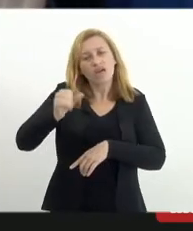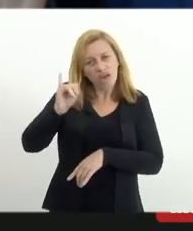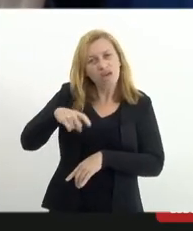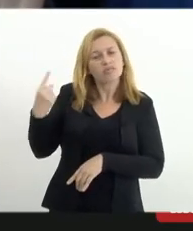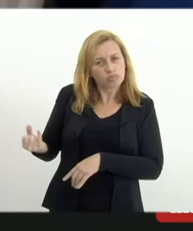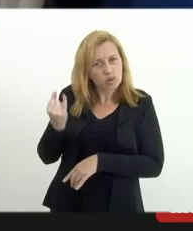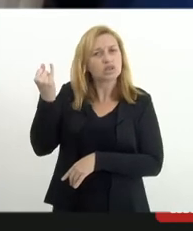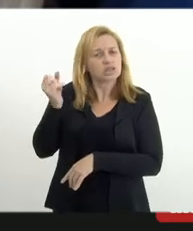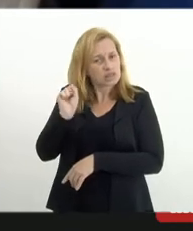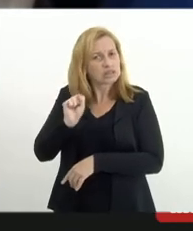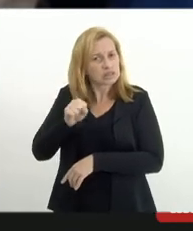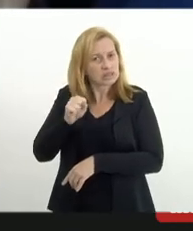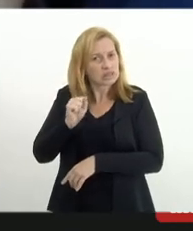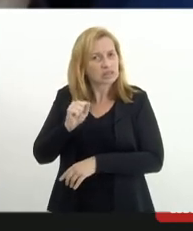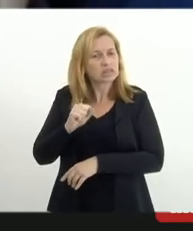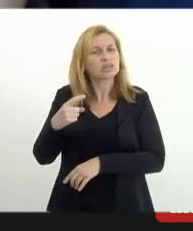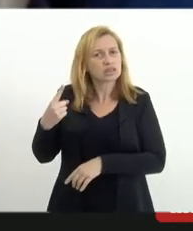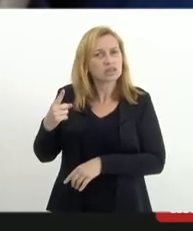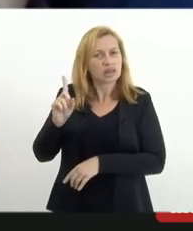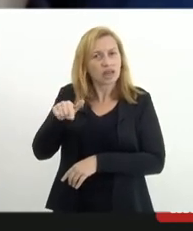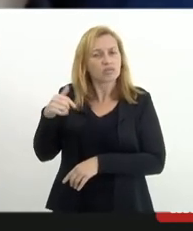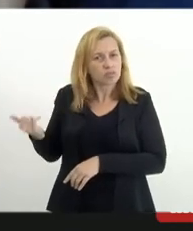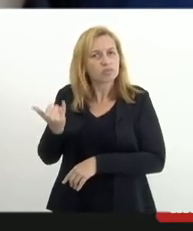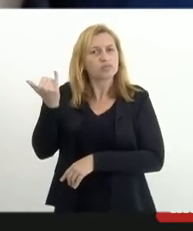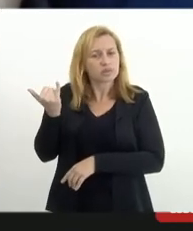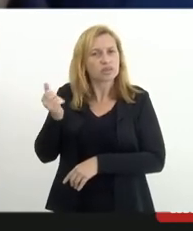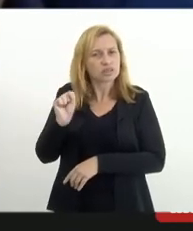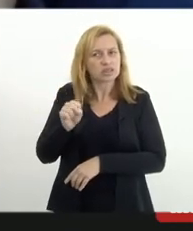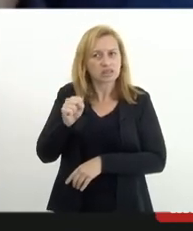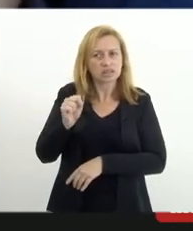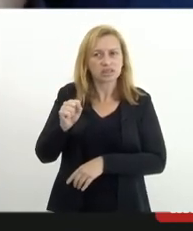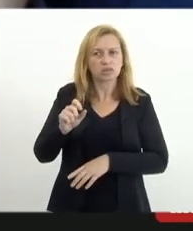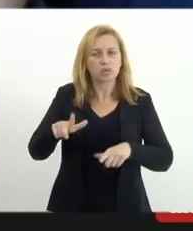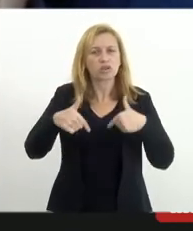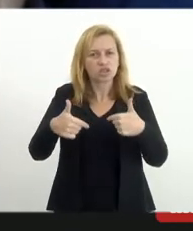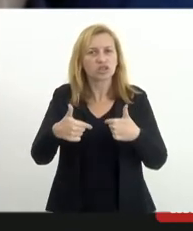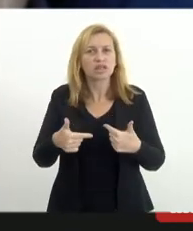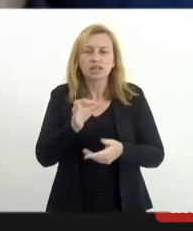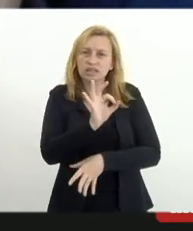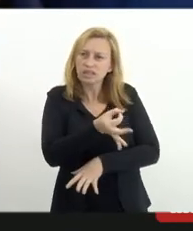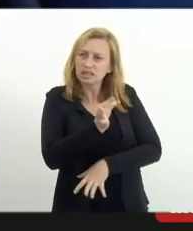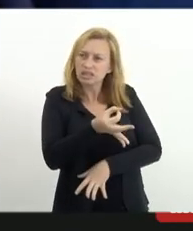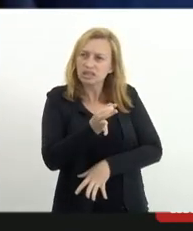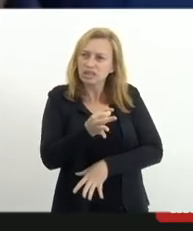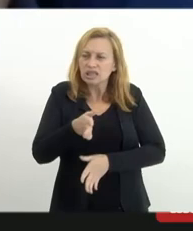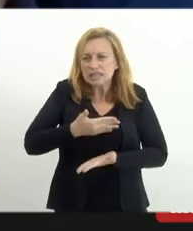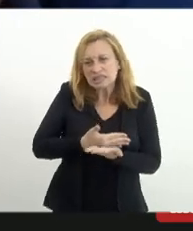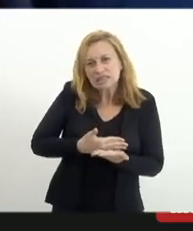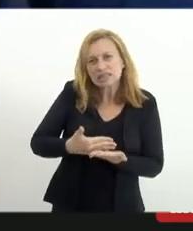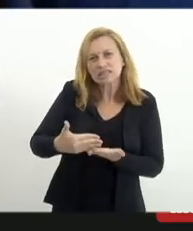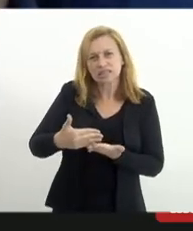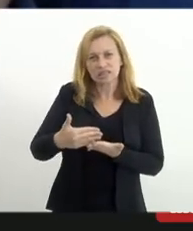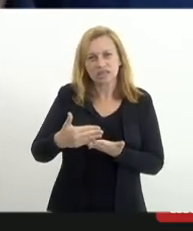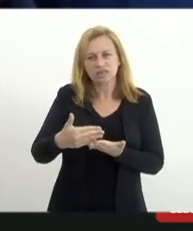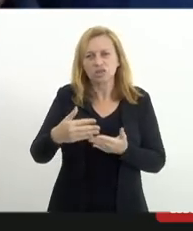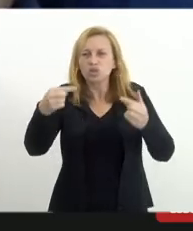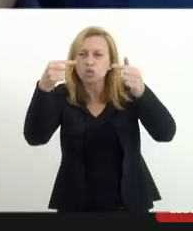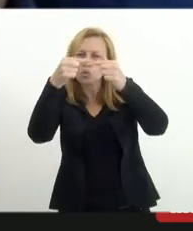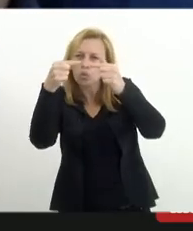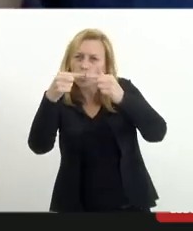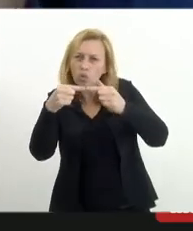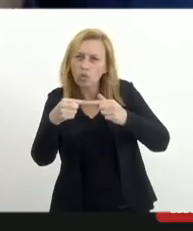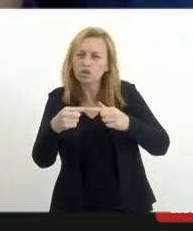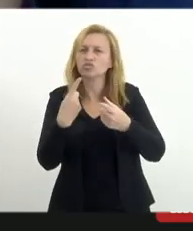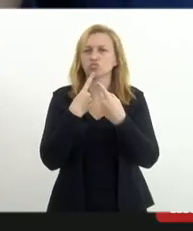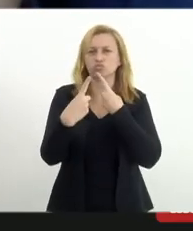oportuna. Seria muito oportuna uma manifestação, pelo menos, inicial, de concordância com